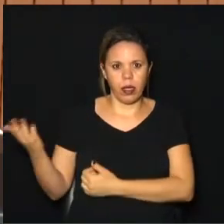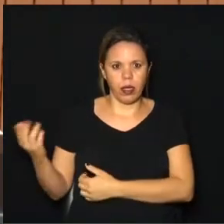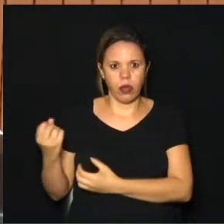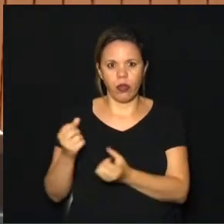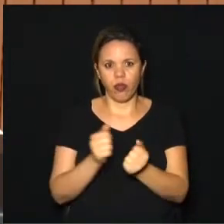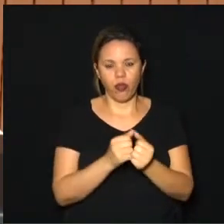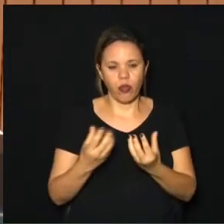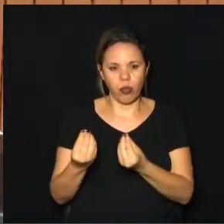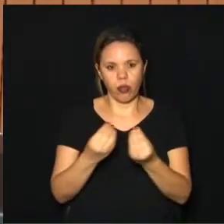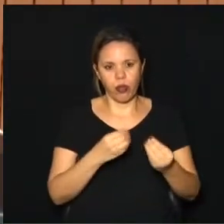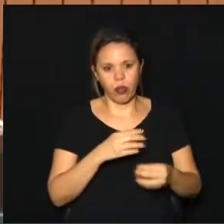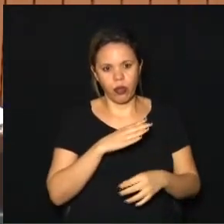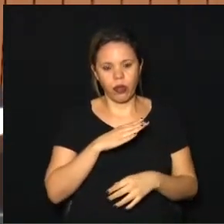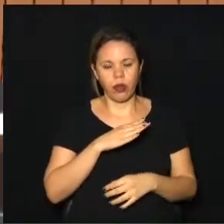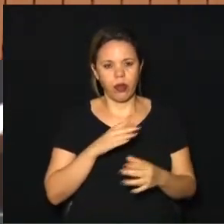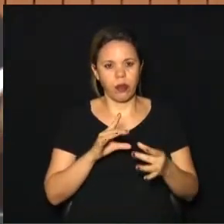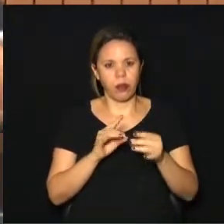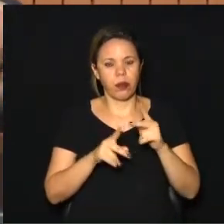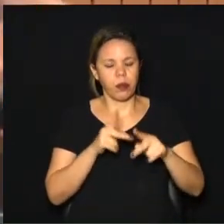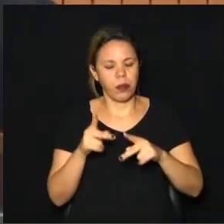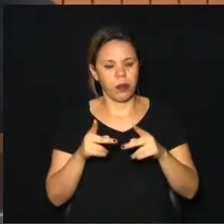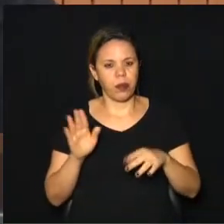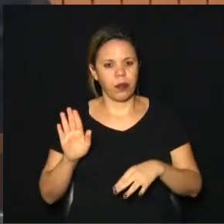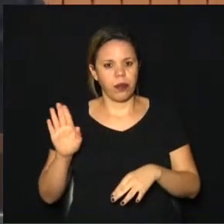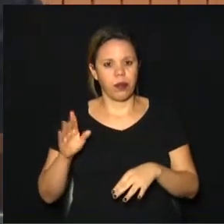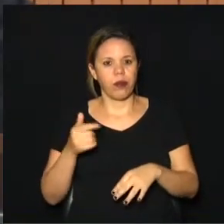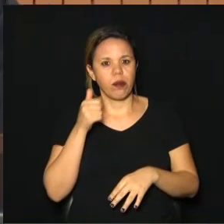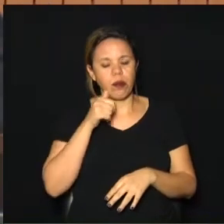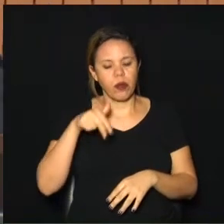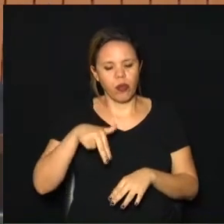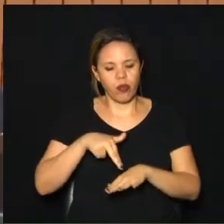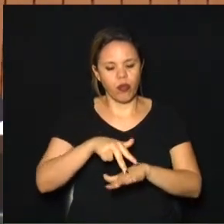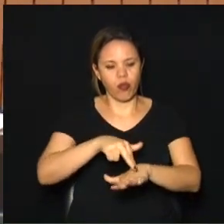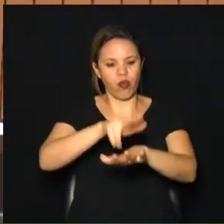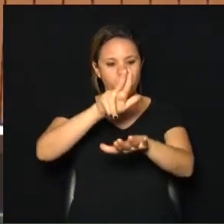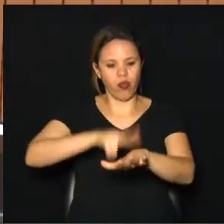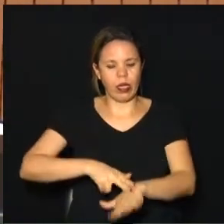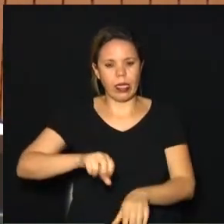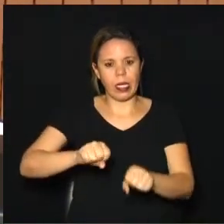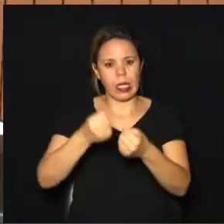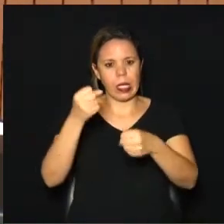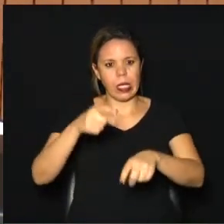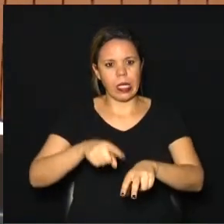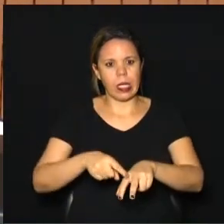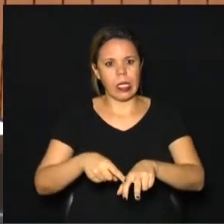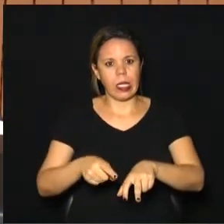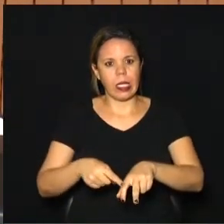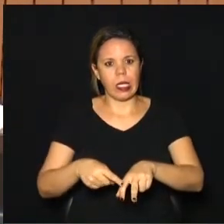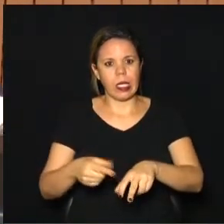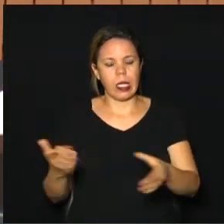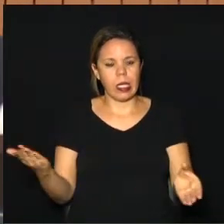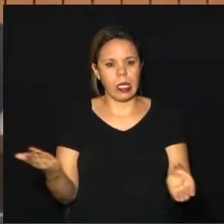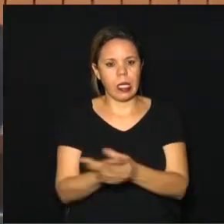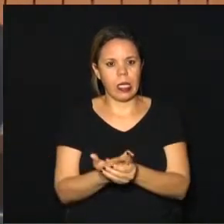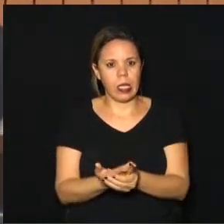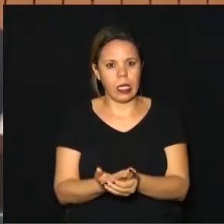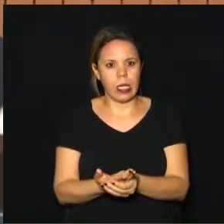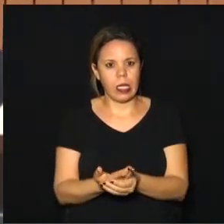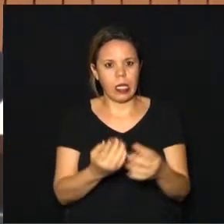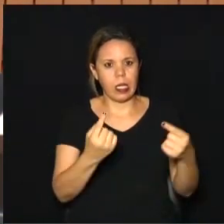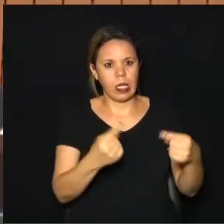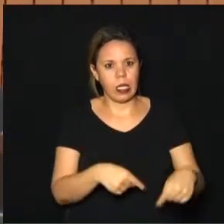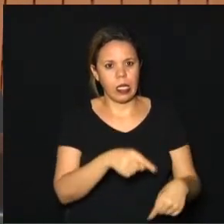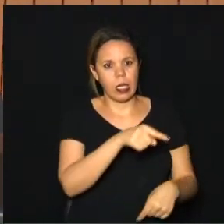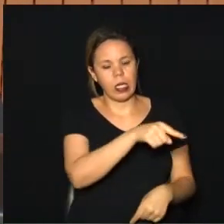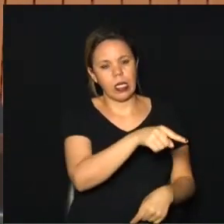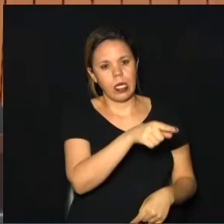verdade, porque uma senhora escorregou nos santinhos e quebrou a perna. Então ela entrou com um processo